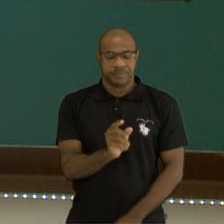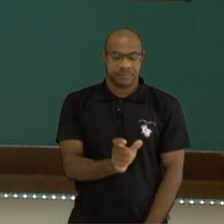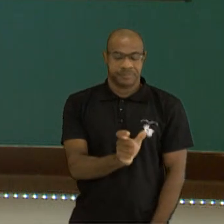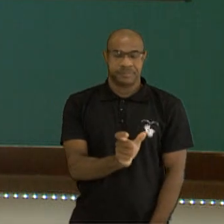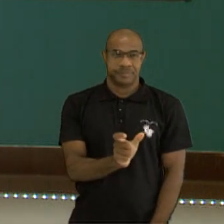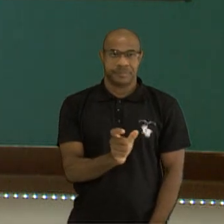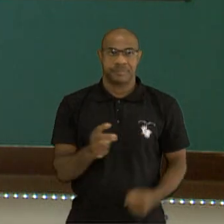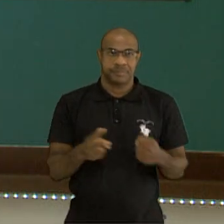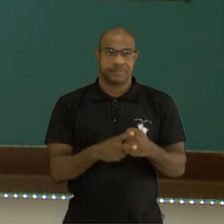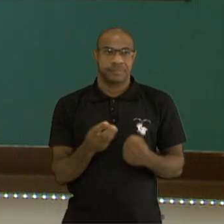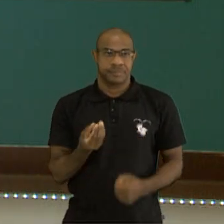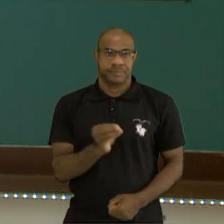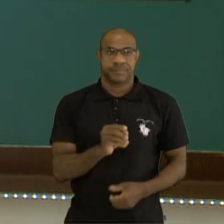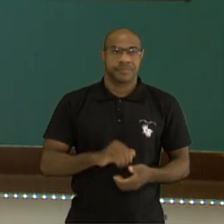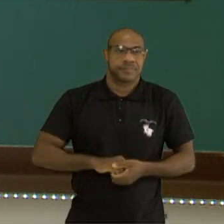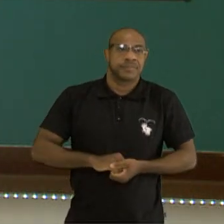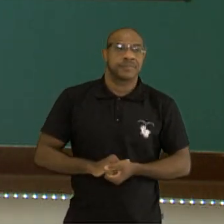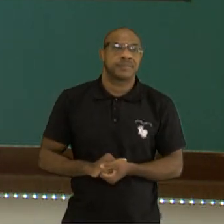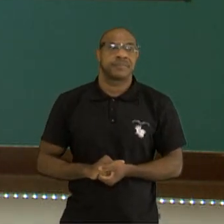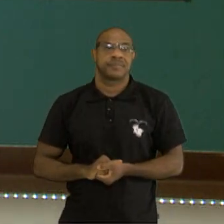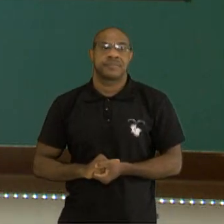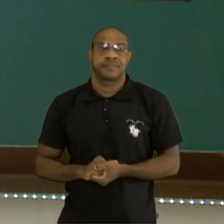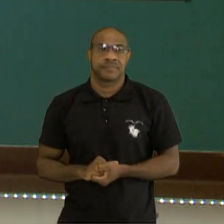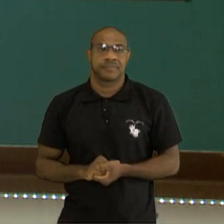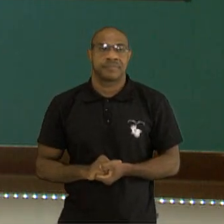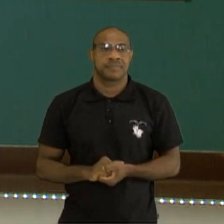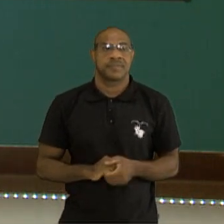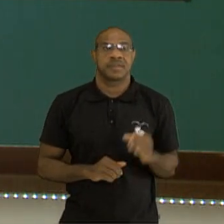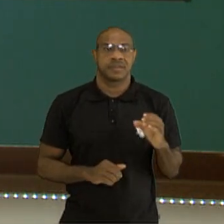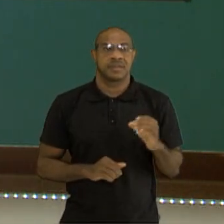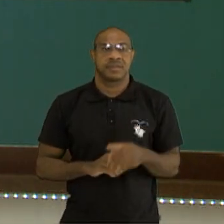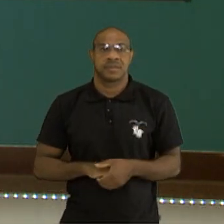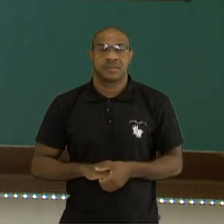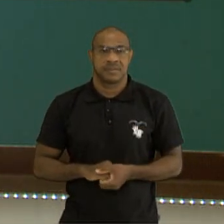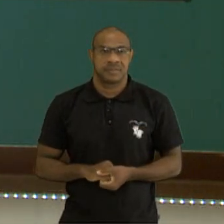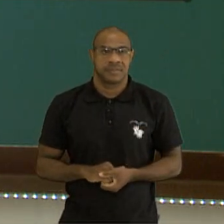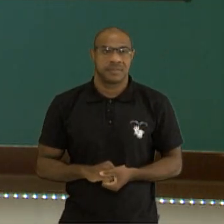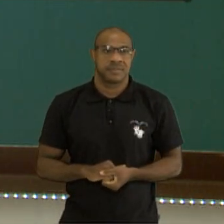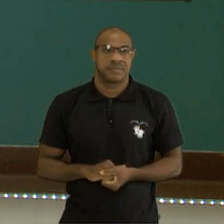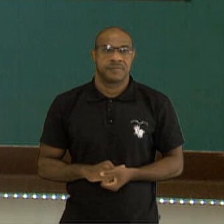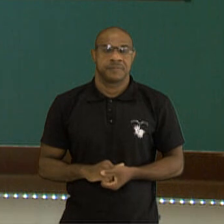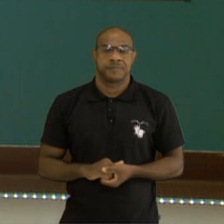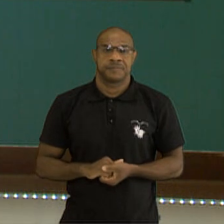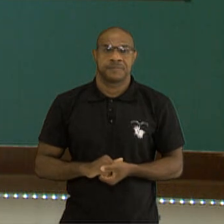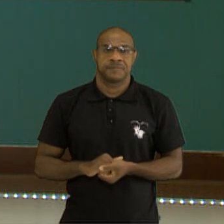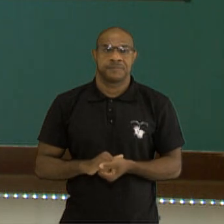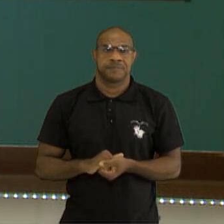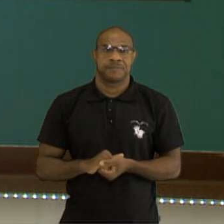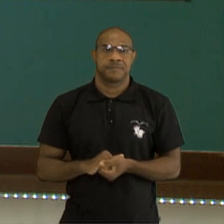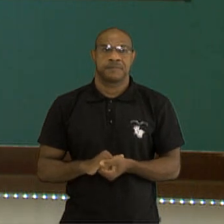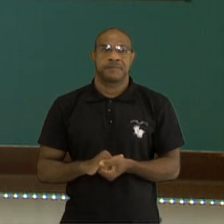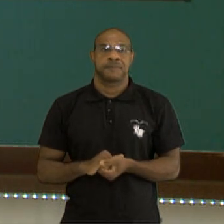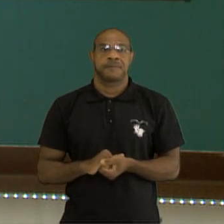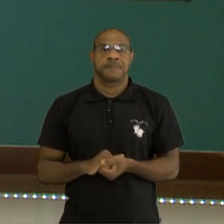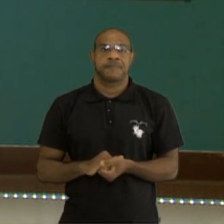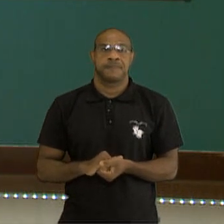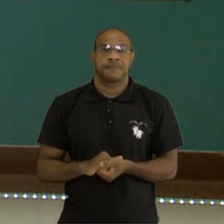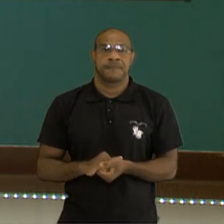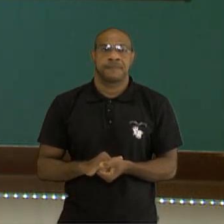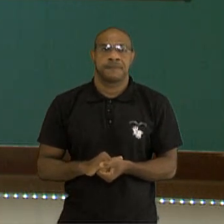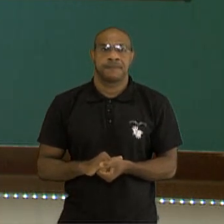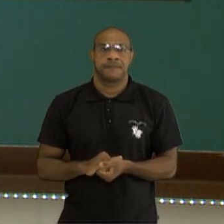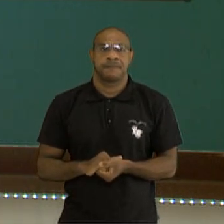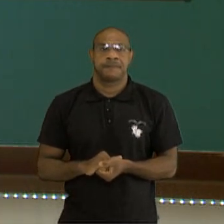negativa, tá bom? Pergunta também. Letra C. If you wanted to buy your dad